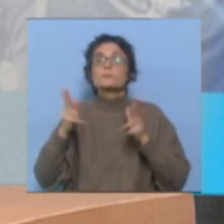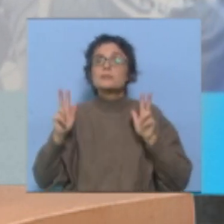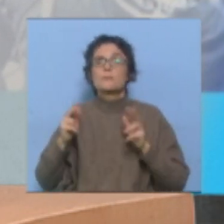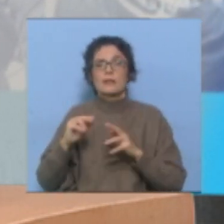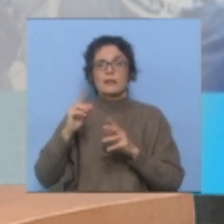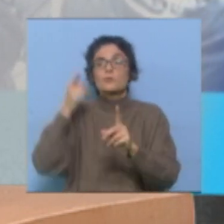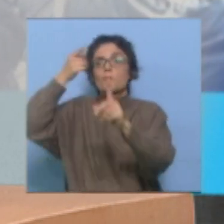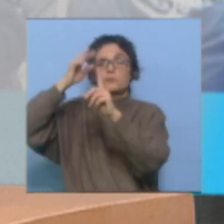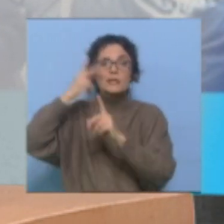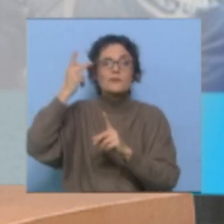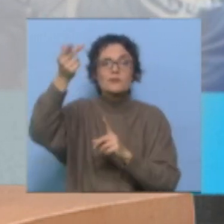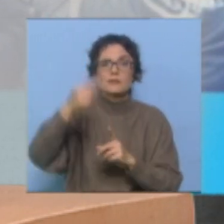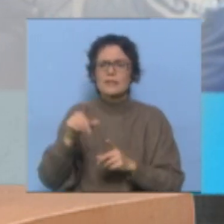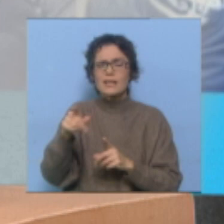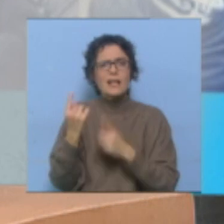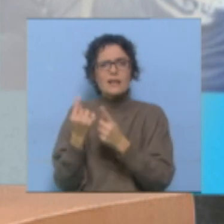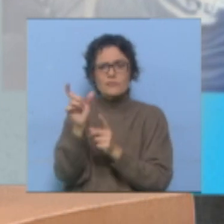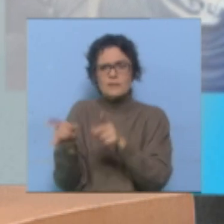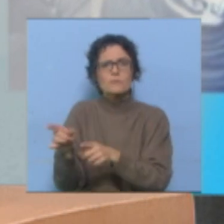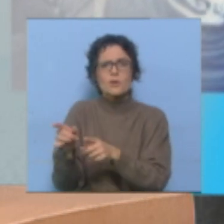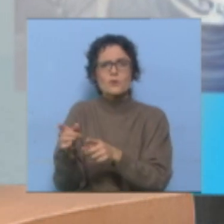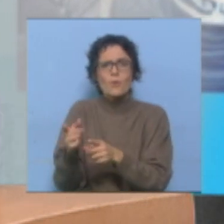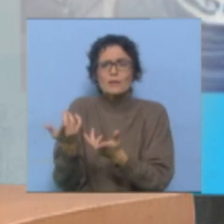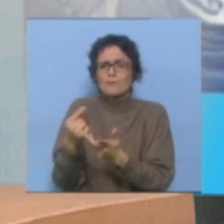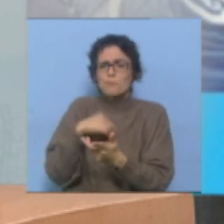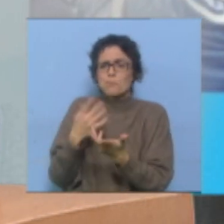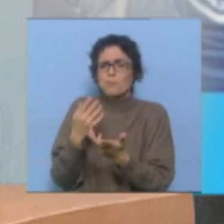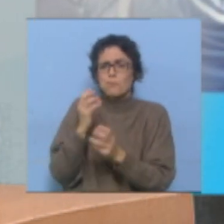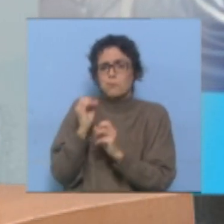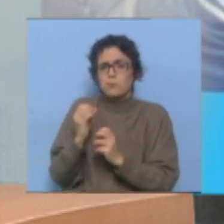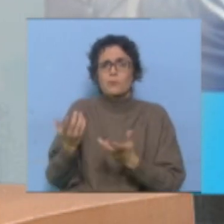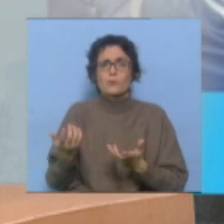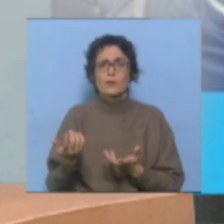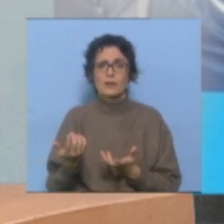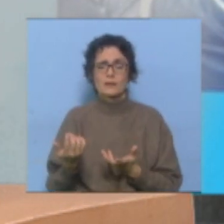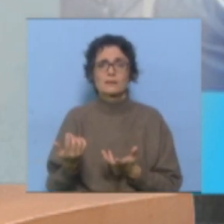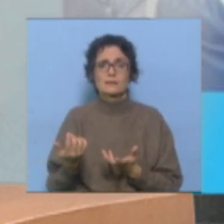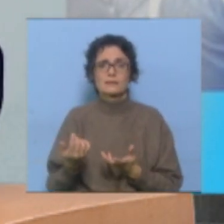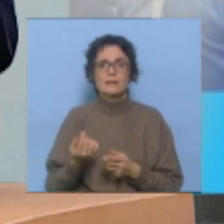há uns tempos um senhor em Aveiro, depois de uma celebração, me pediu se podia trepar a uma